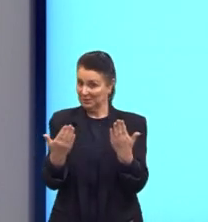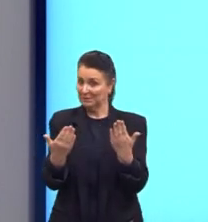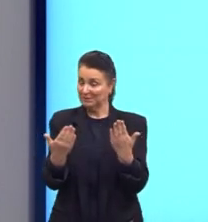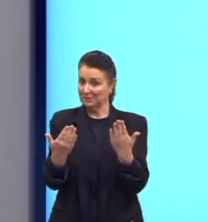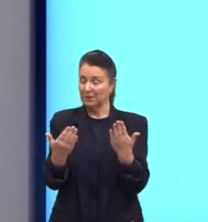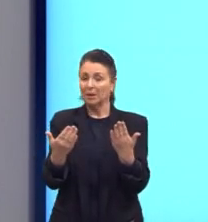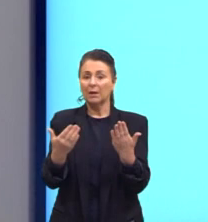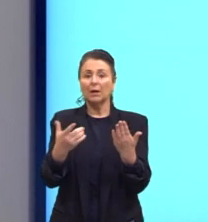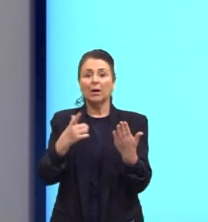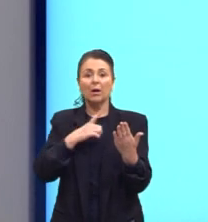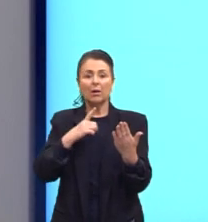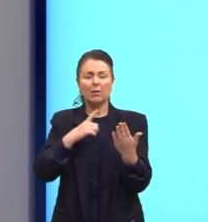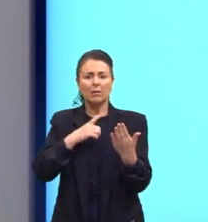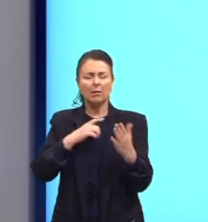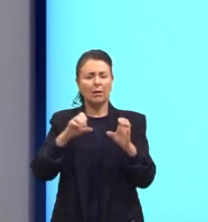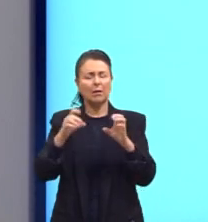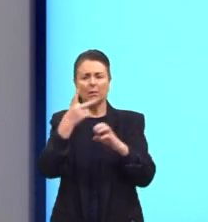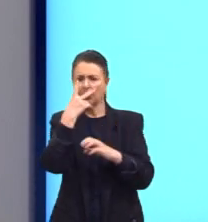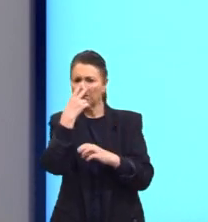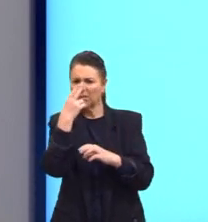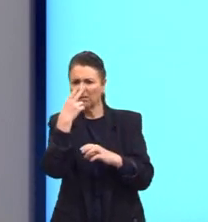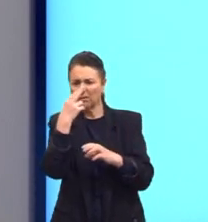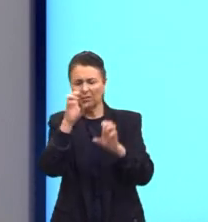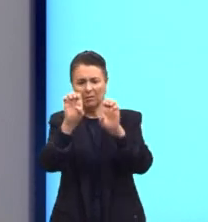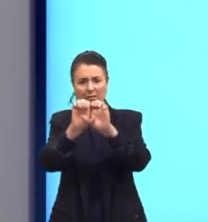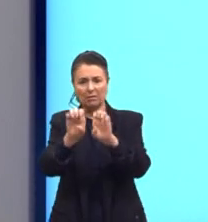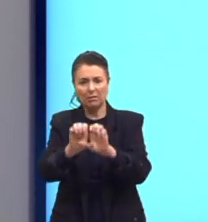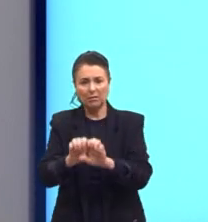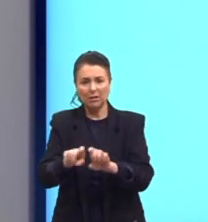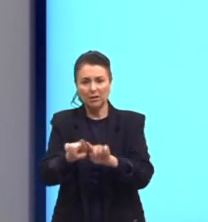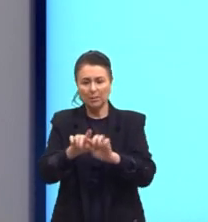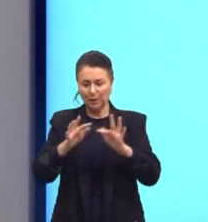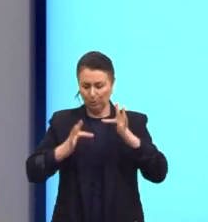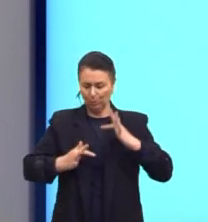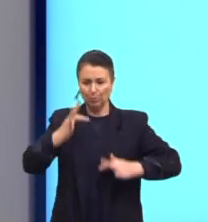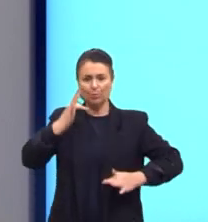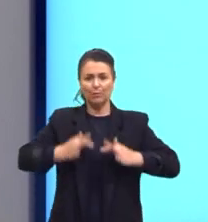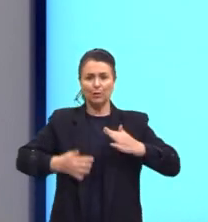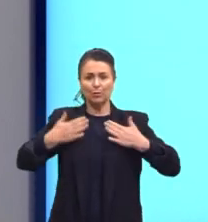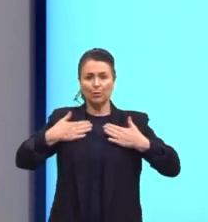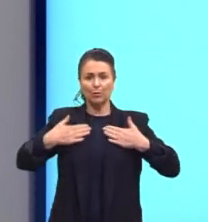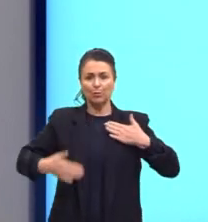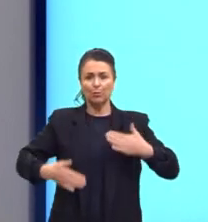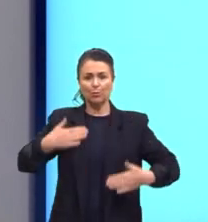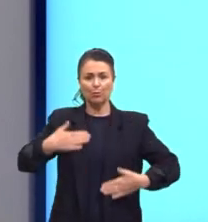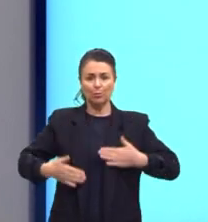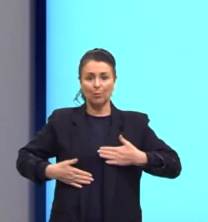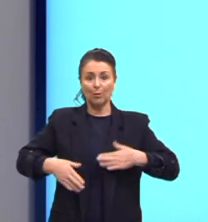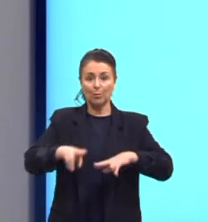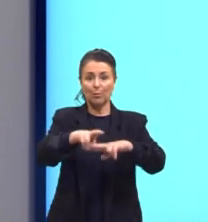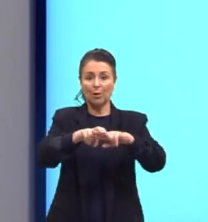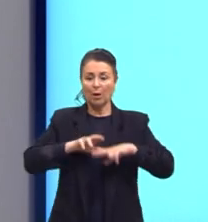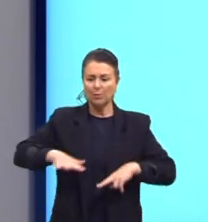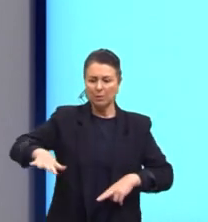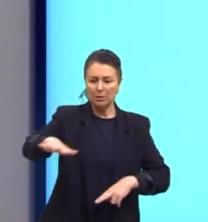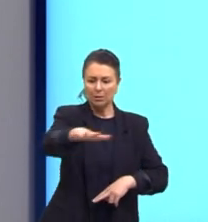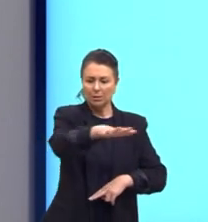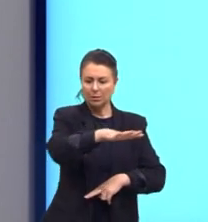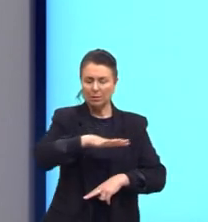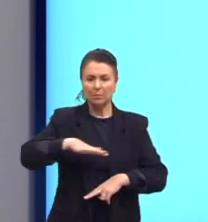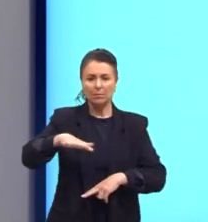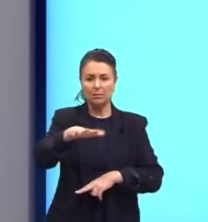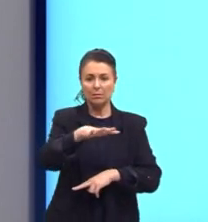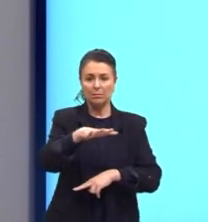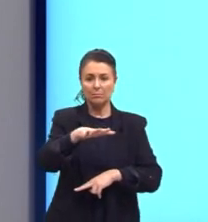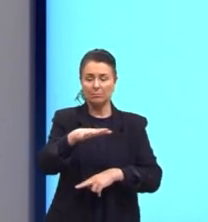semelhanças estruturais e fisiológicas em decorrência a condições ambientais semelhantes